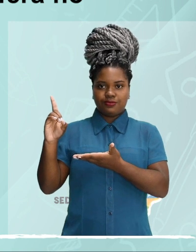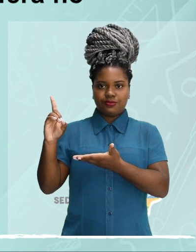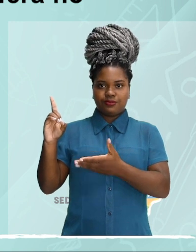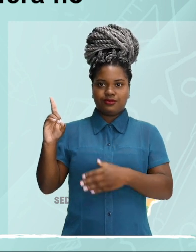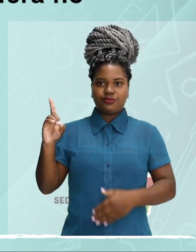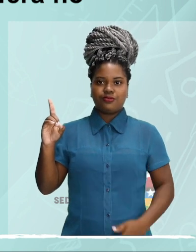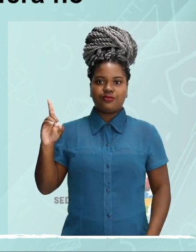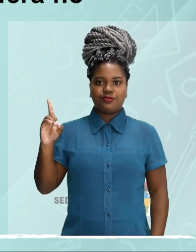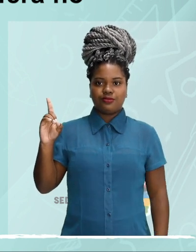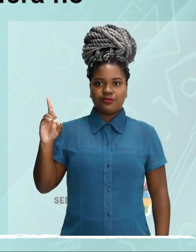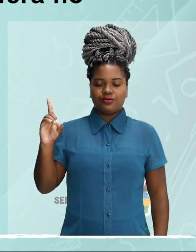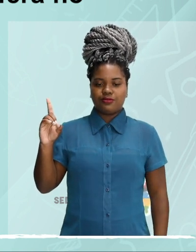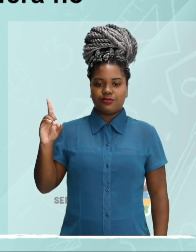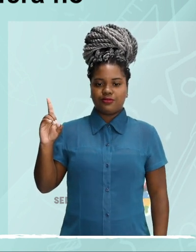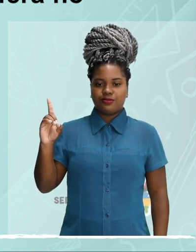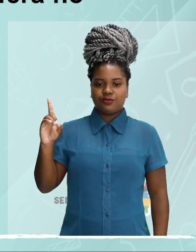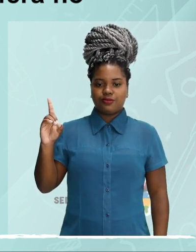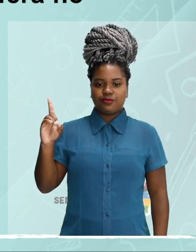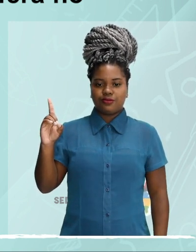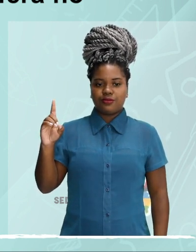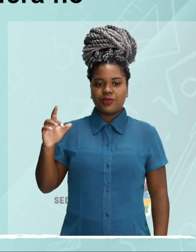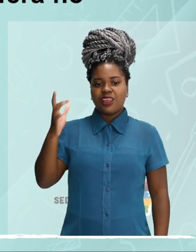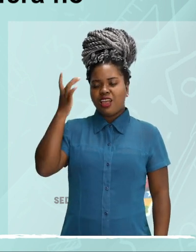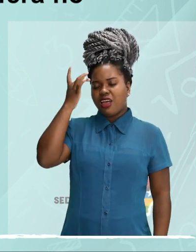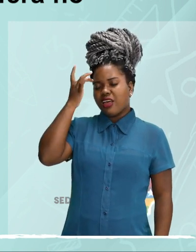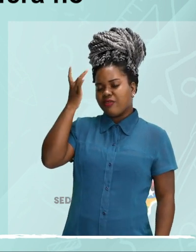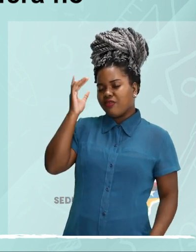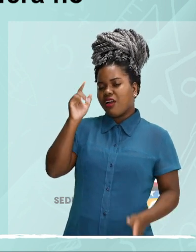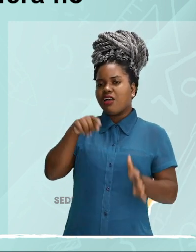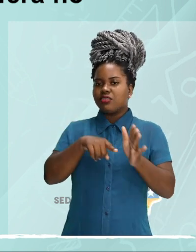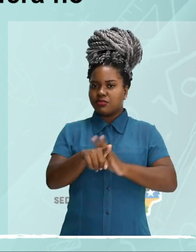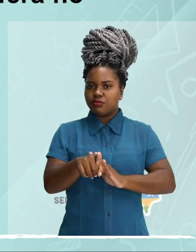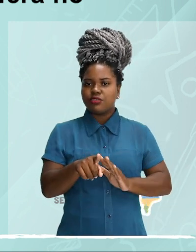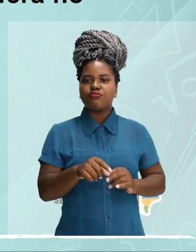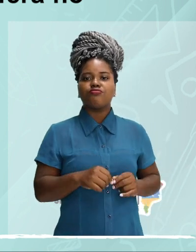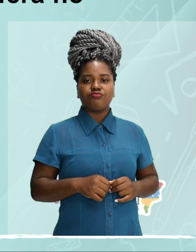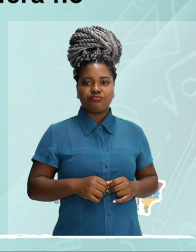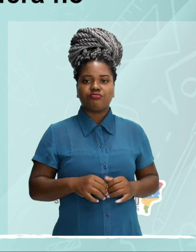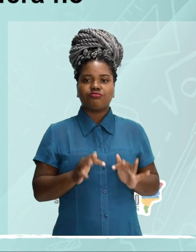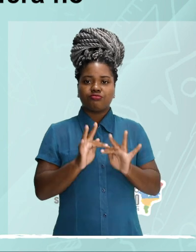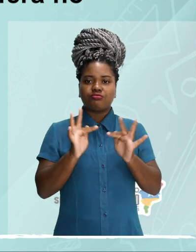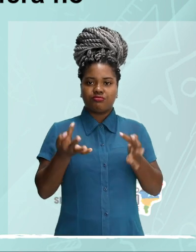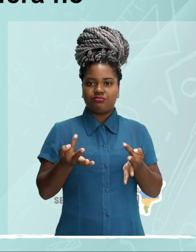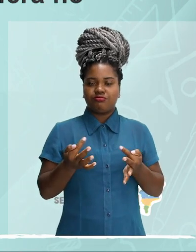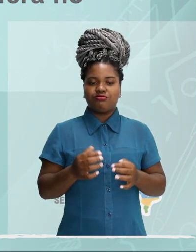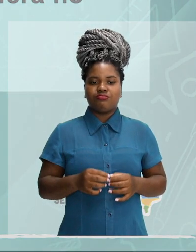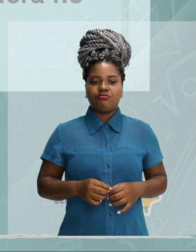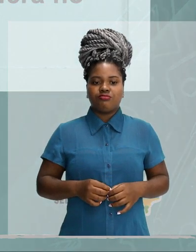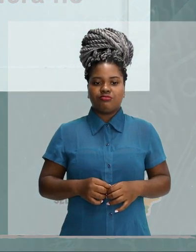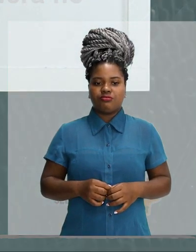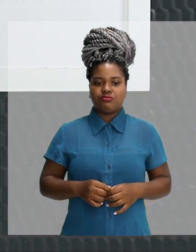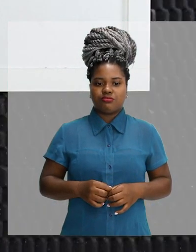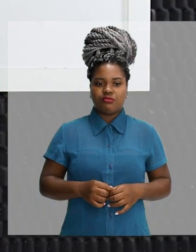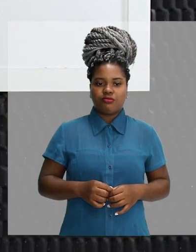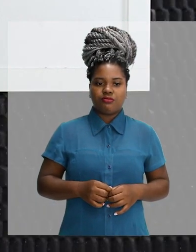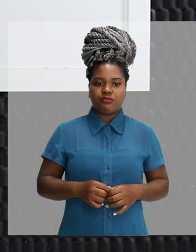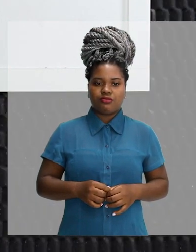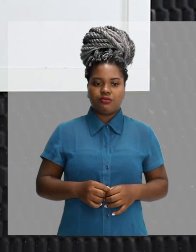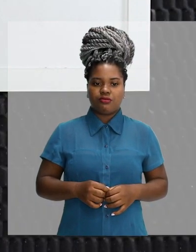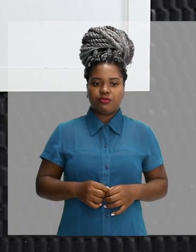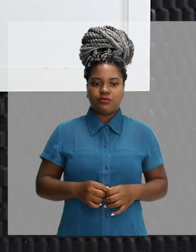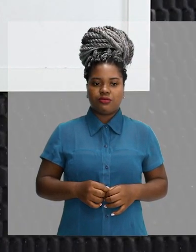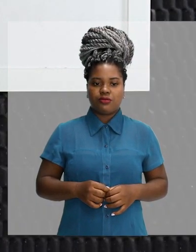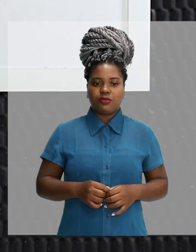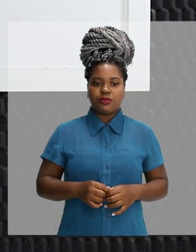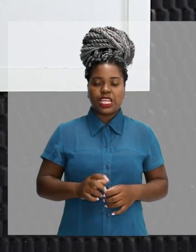130. Certo? Questão fácil, né? Questão bem facinho, bem simples. Ok? Então,